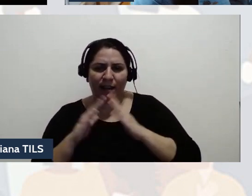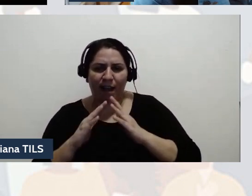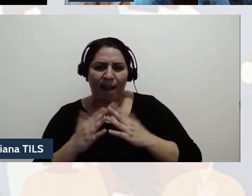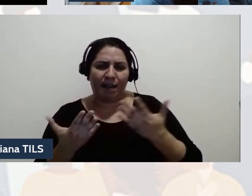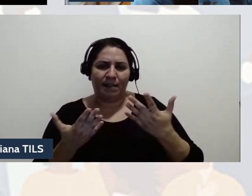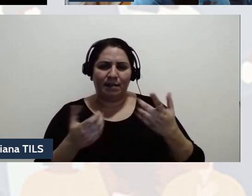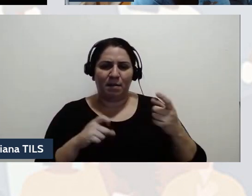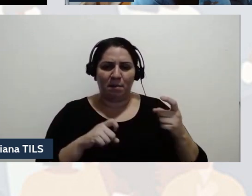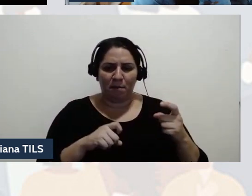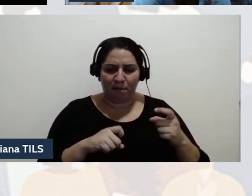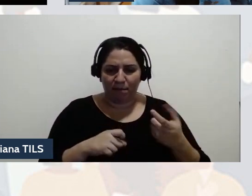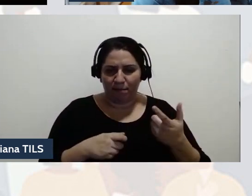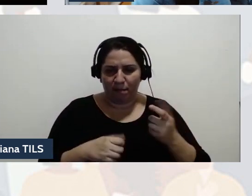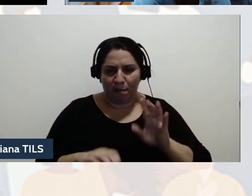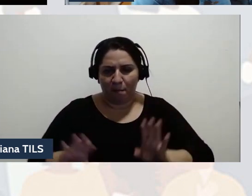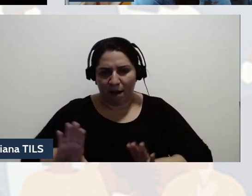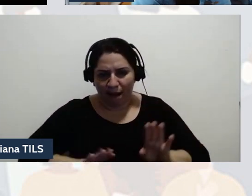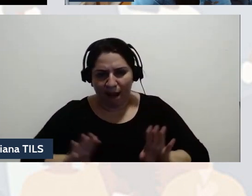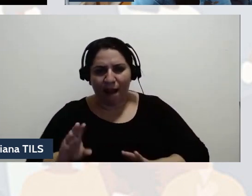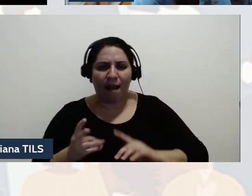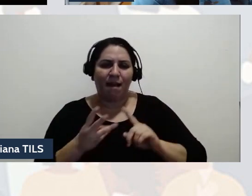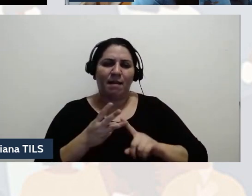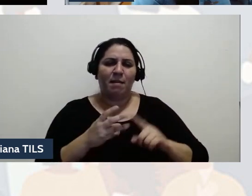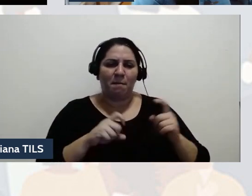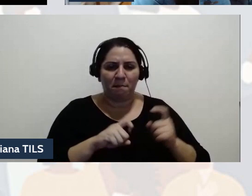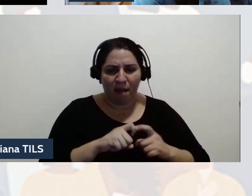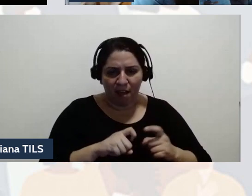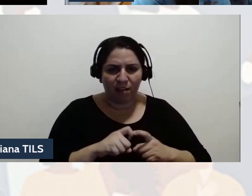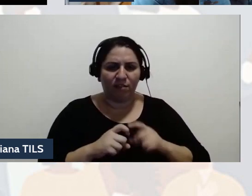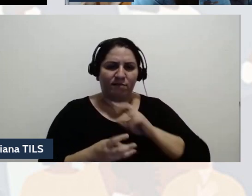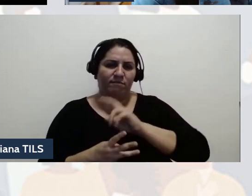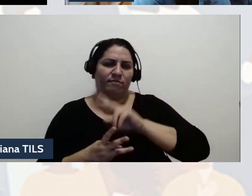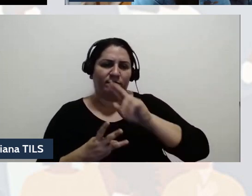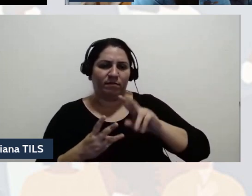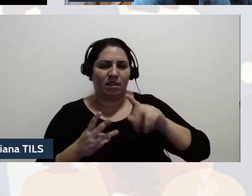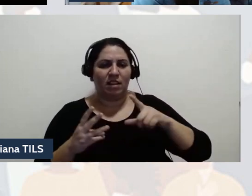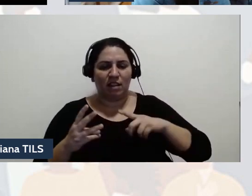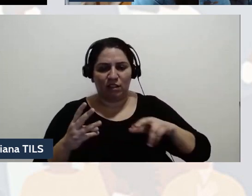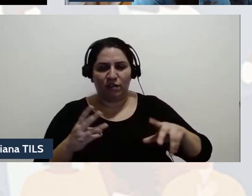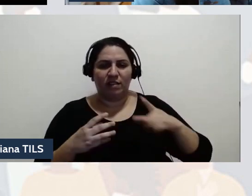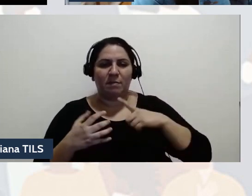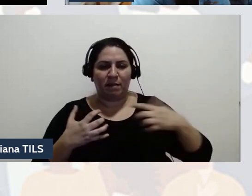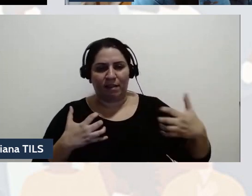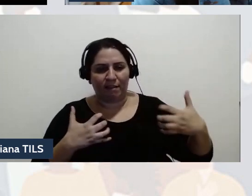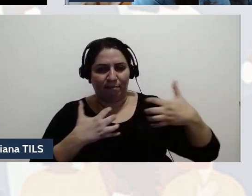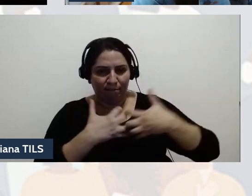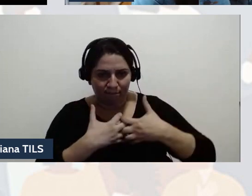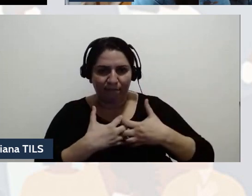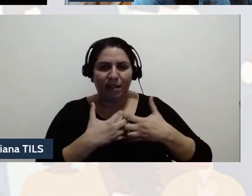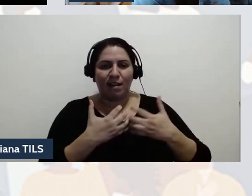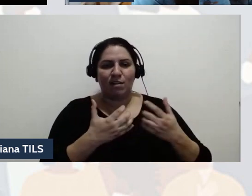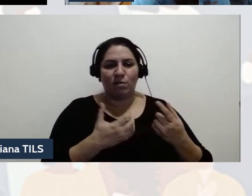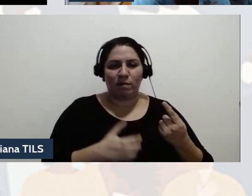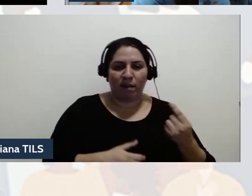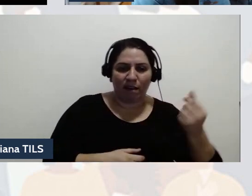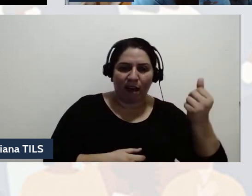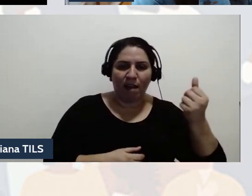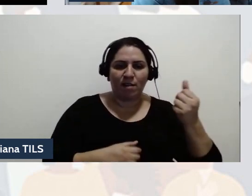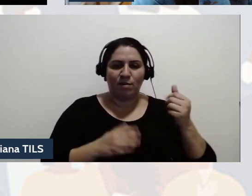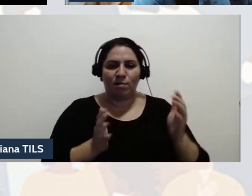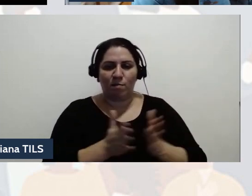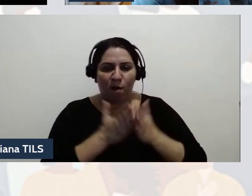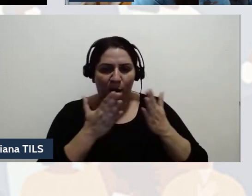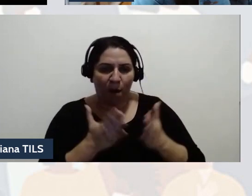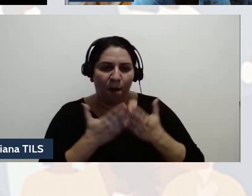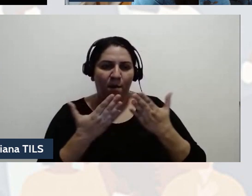médicas, e que tem uma relação aí de classe, mas que intersecciona também com raça.